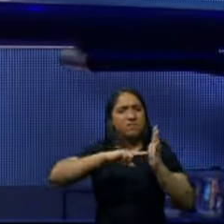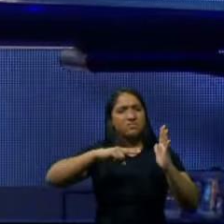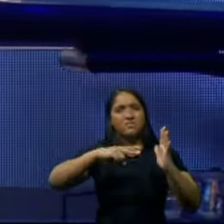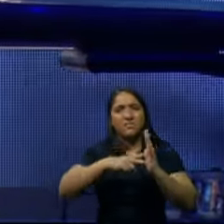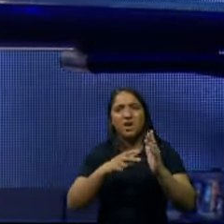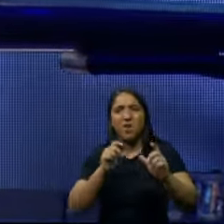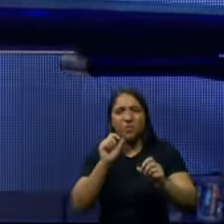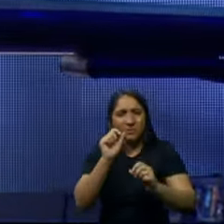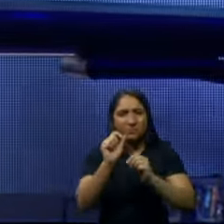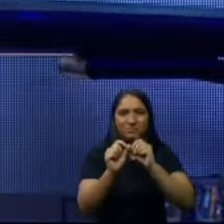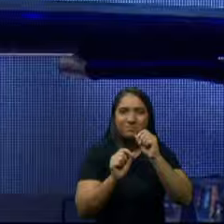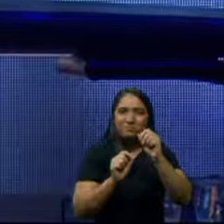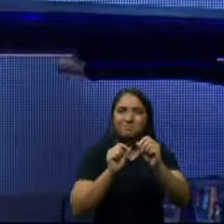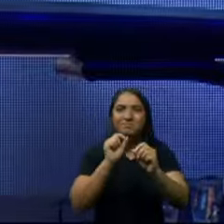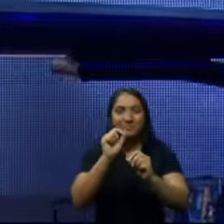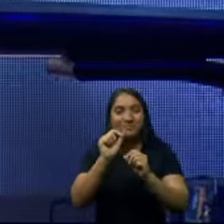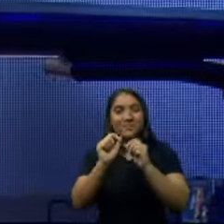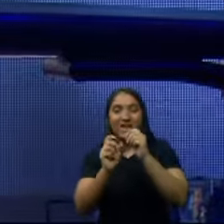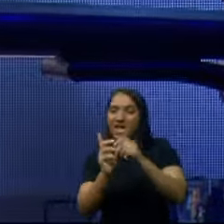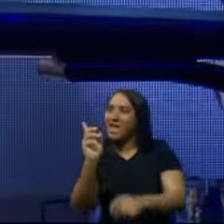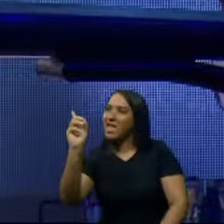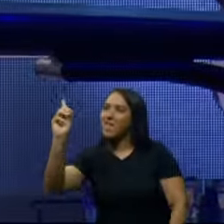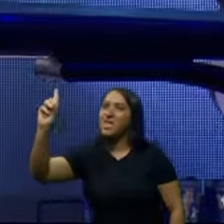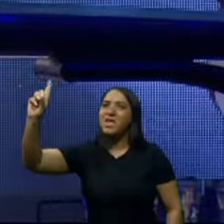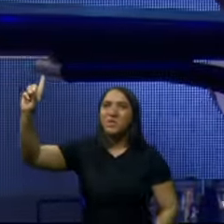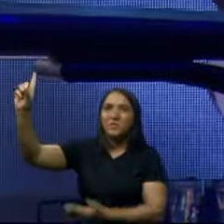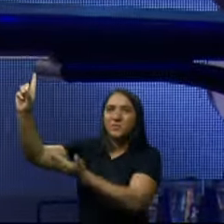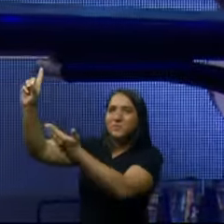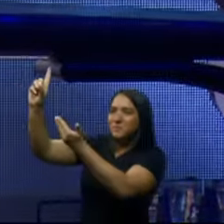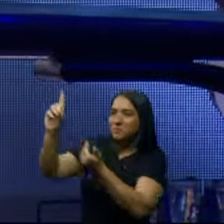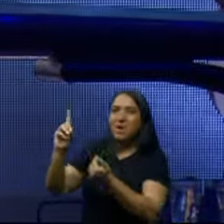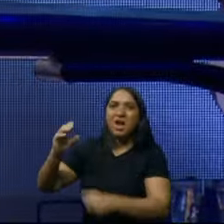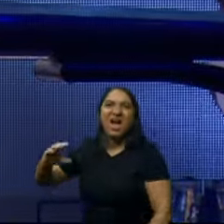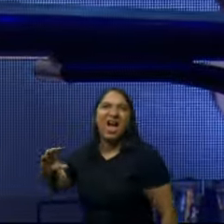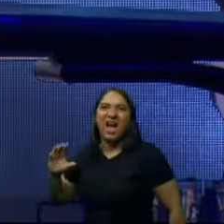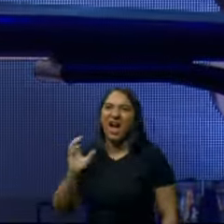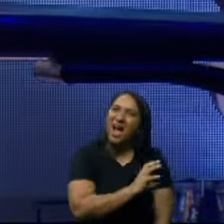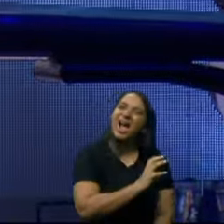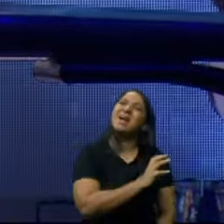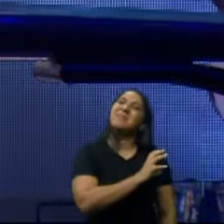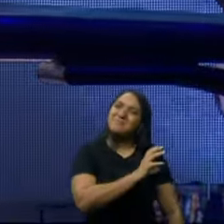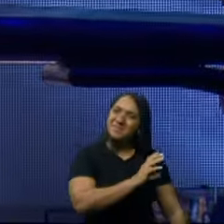E aí E aí